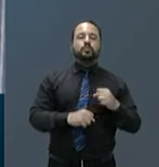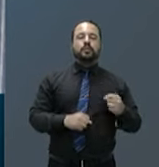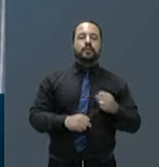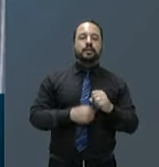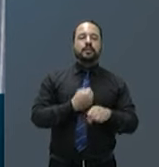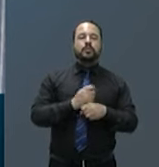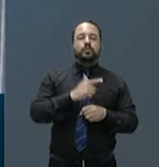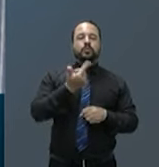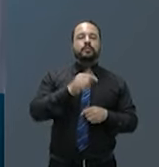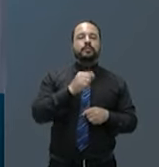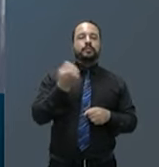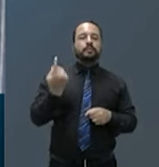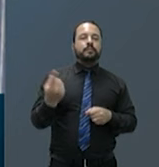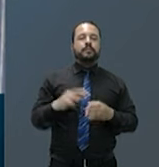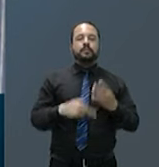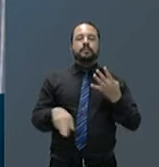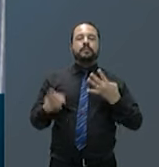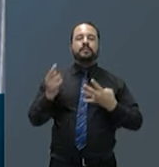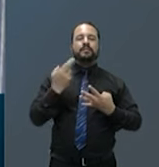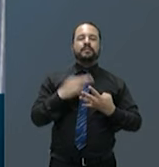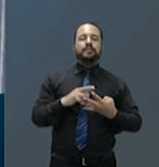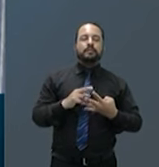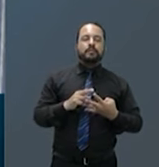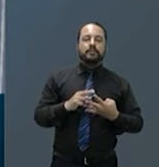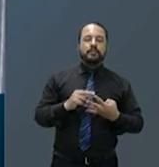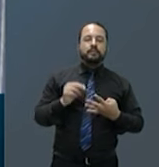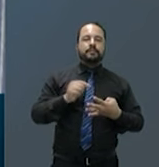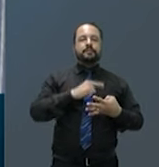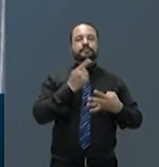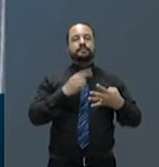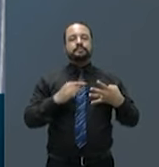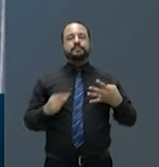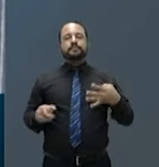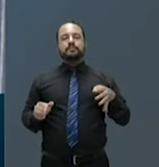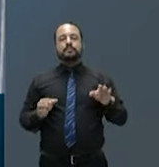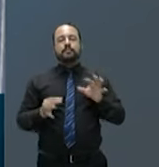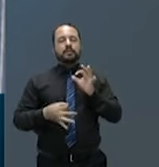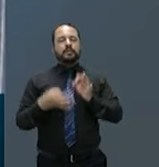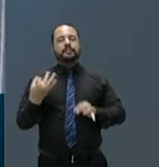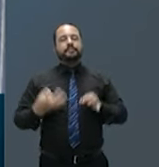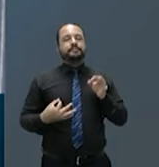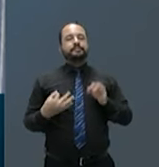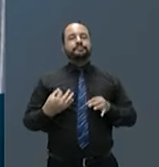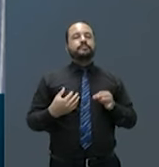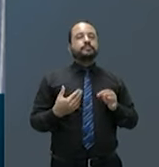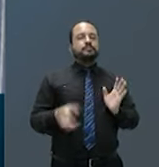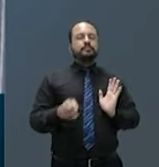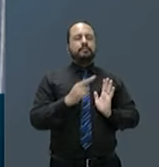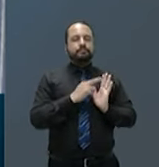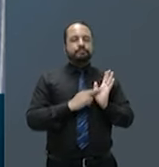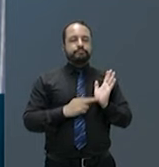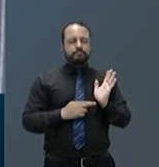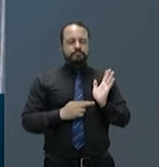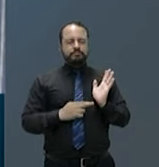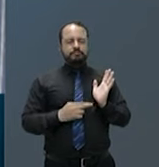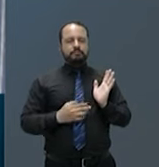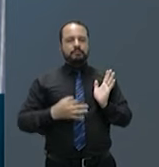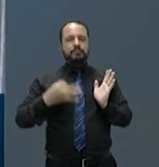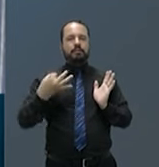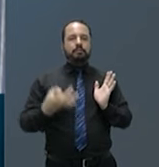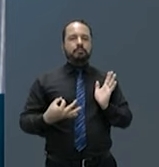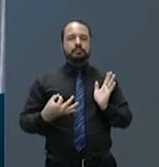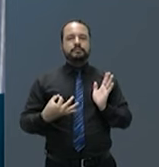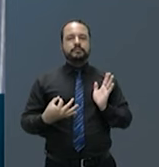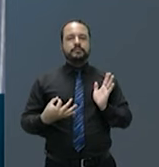recurso e de seu respectivo julgamento foi bem definido pelo eminente relator. Aspas. A